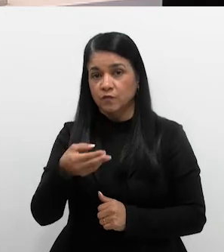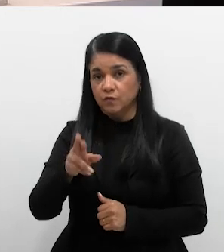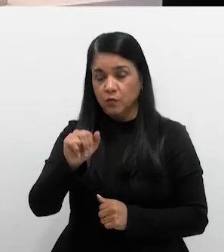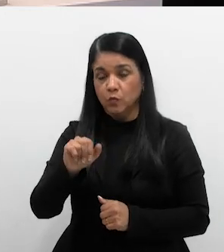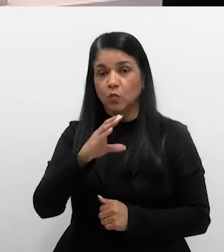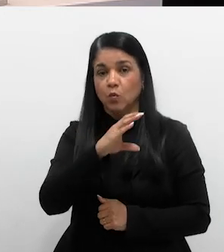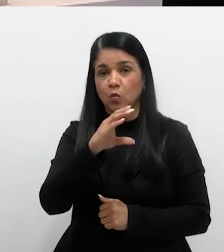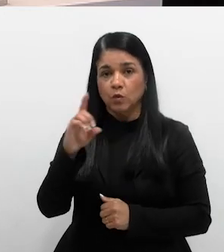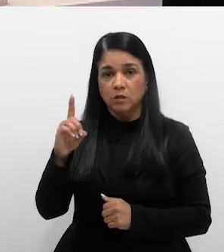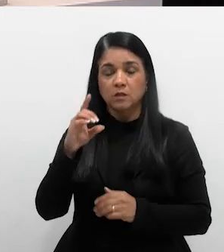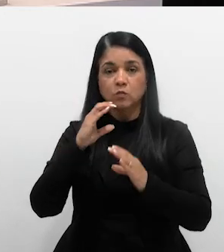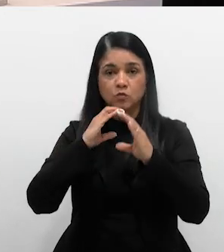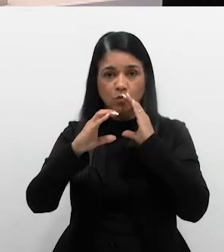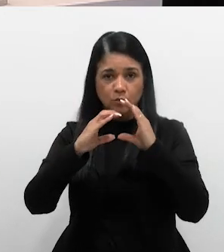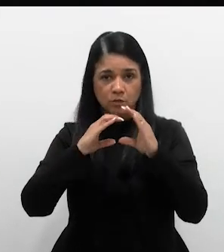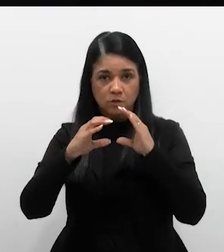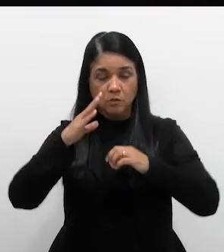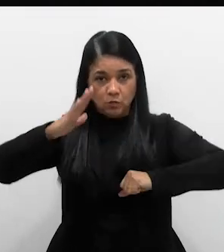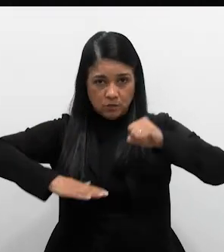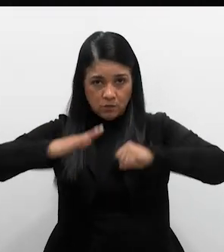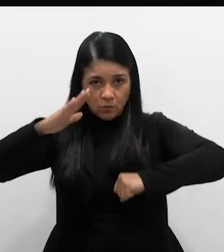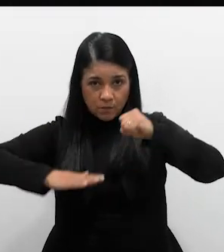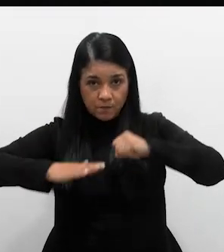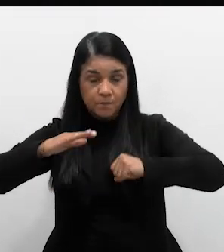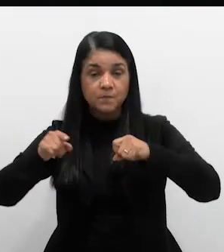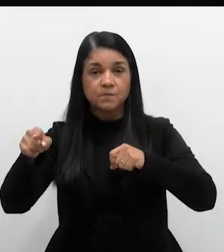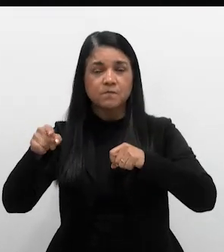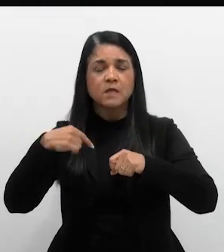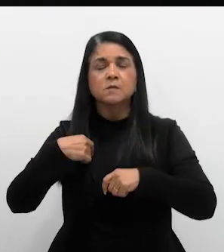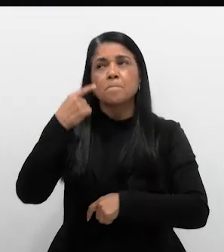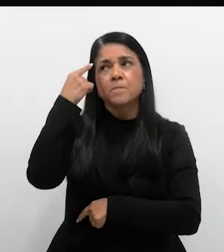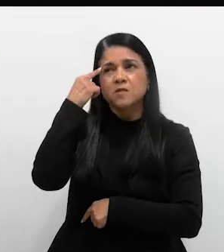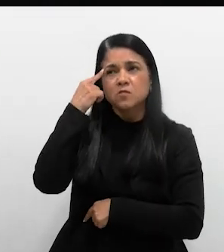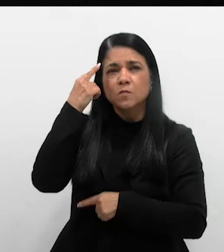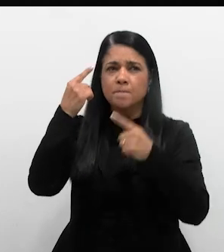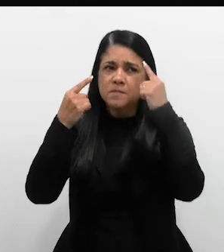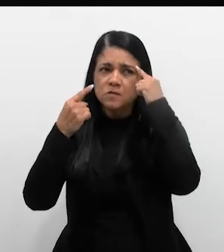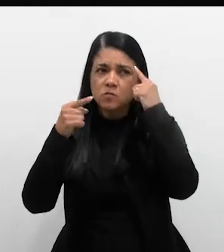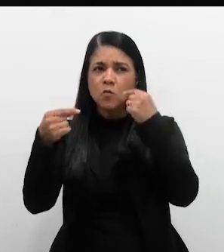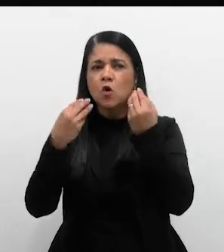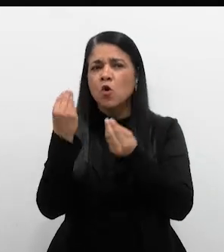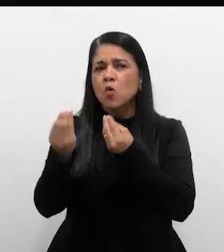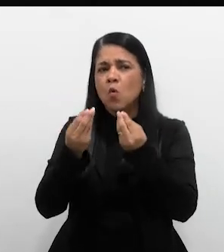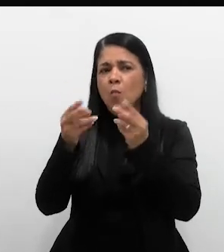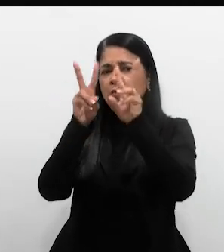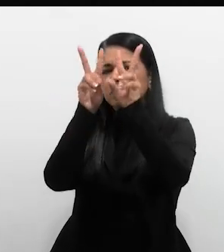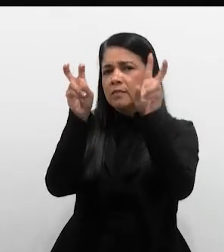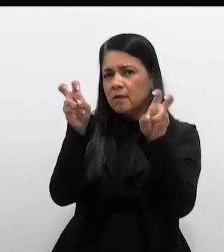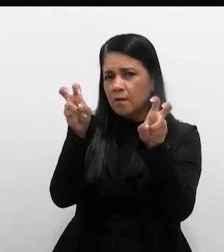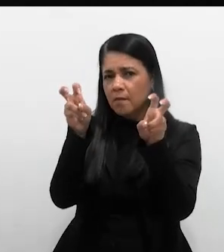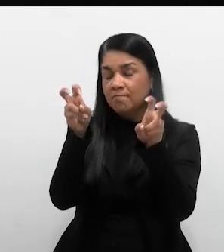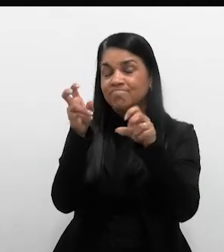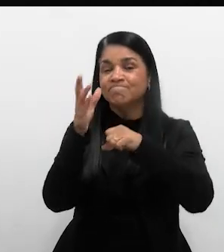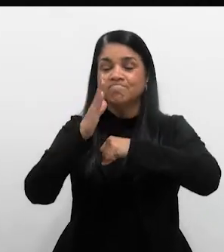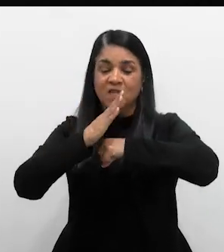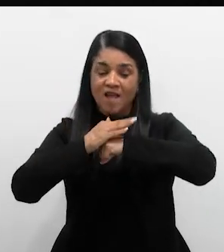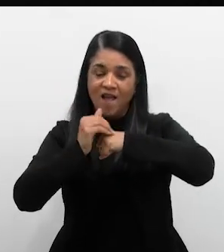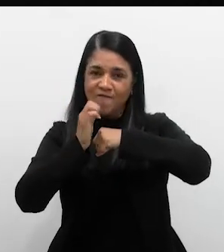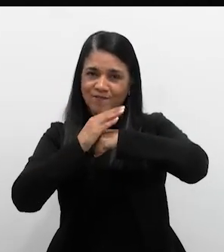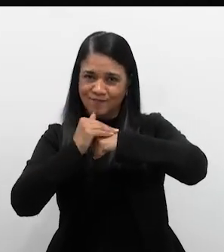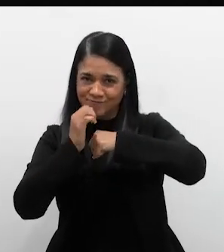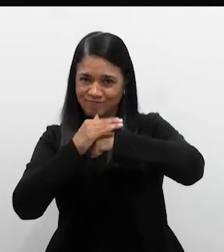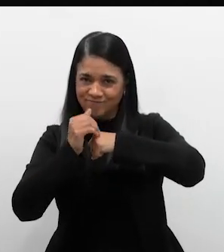o Vitor, que é coordenador de comunicação do Salgueiro, a gente pensou que a gente precisava lidar com esse tema